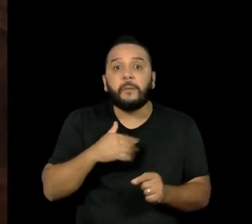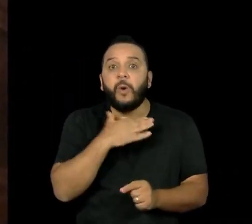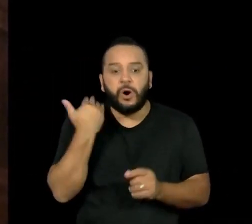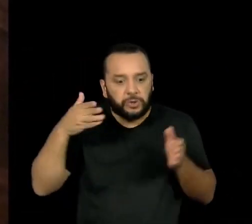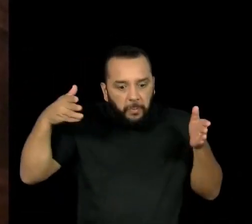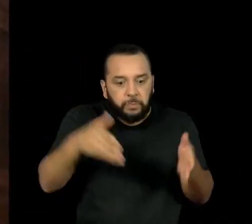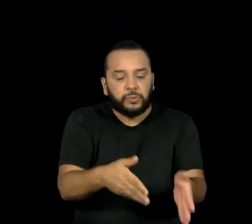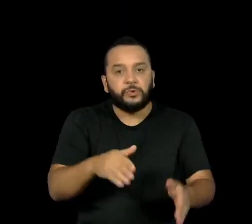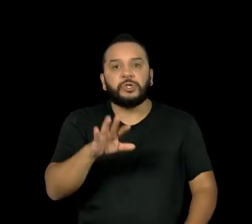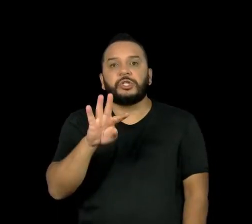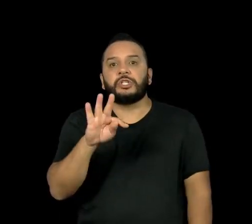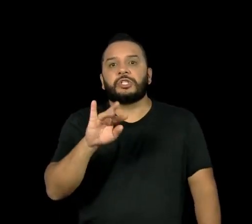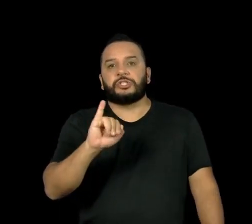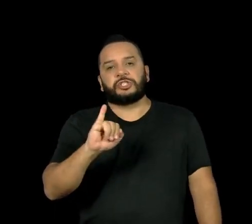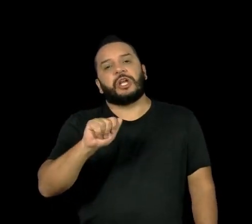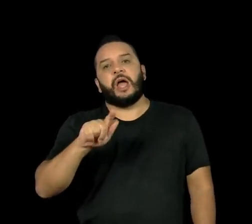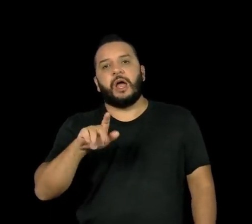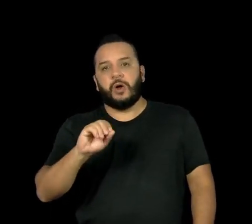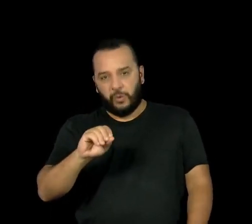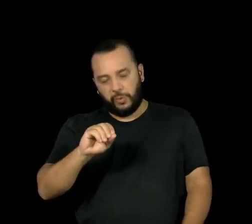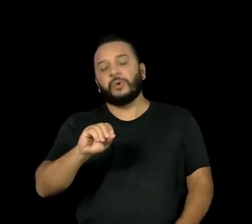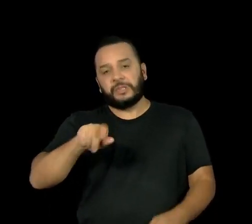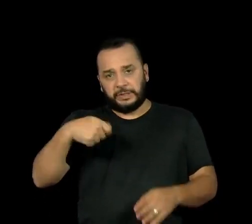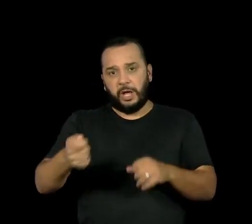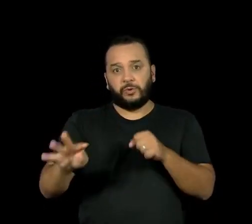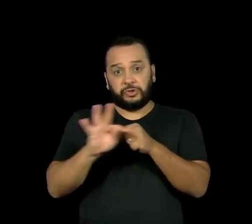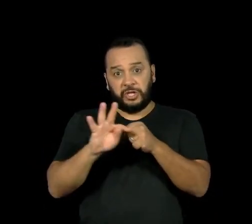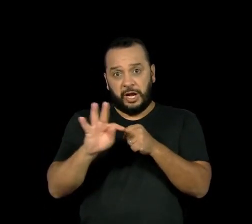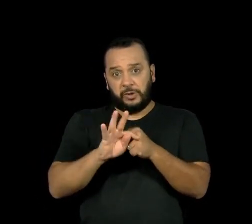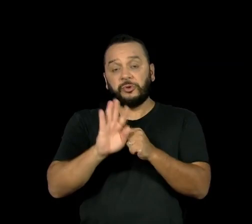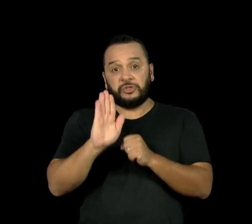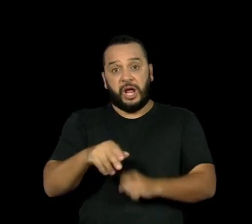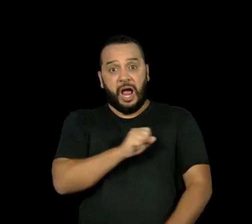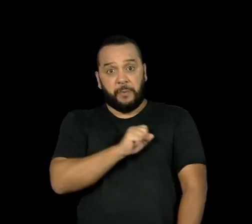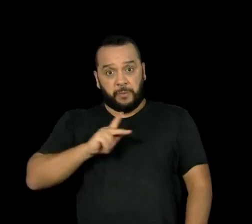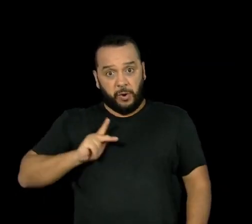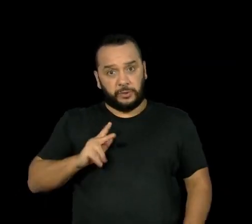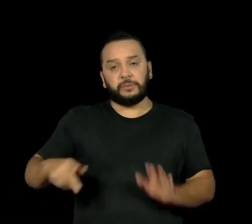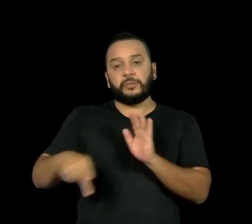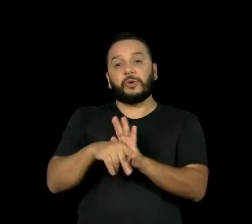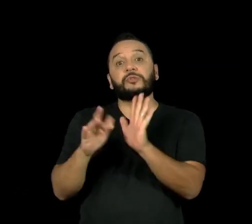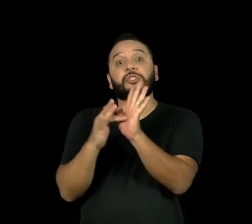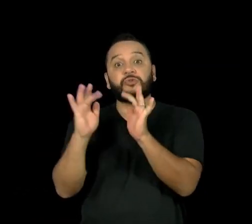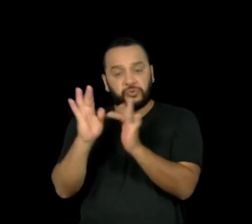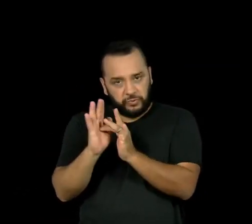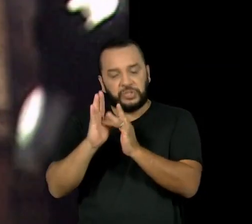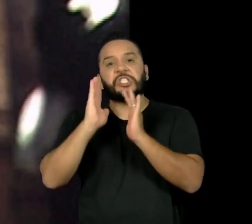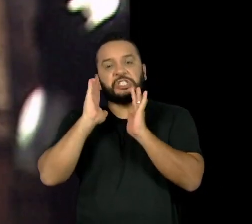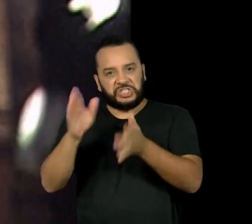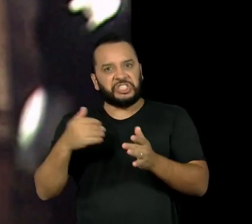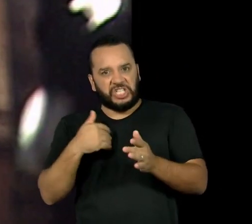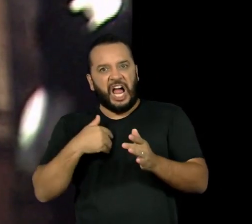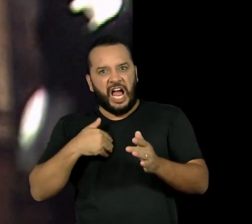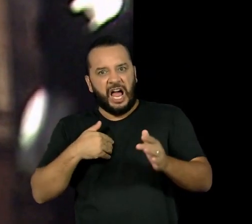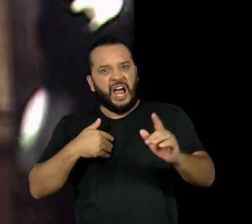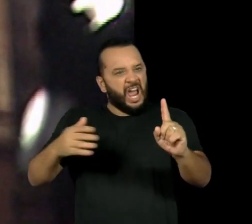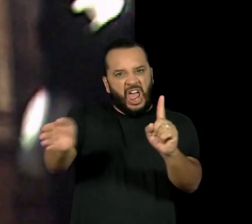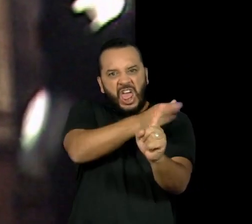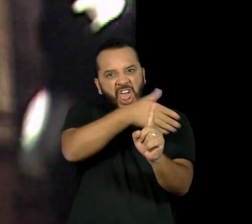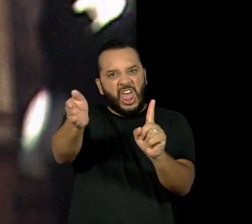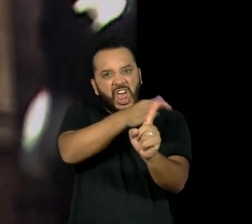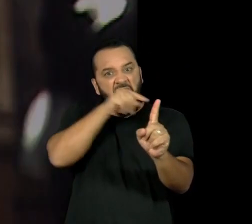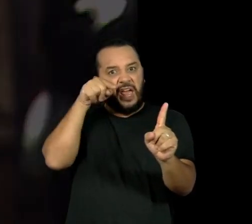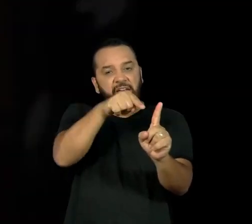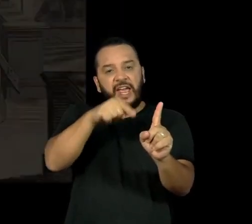12 apóstolos de Jesus Cristo, que foi torturado e decapitado por Herodes de Agripa.